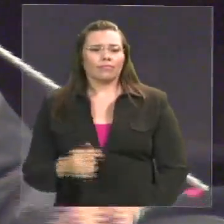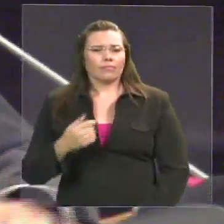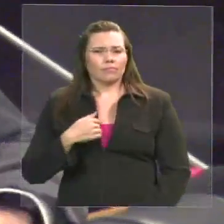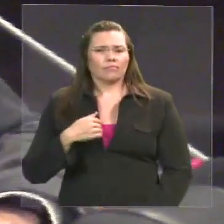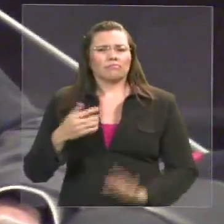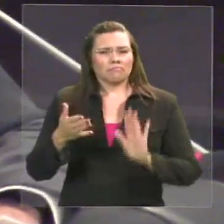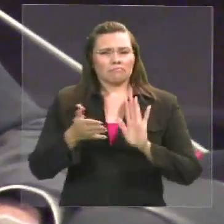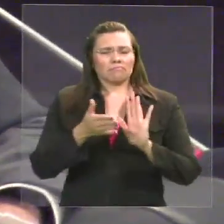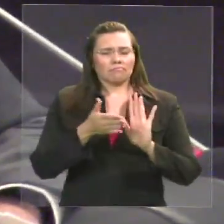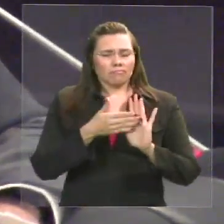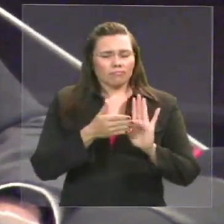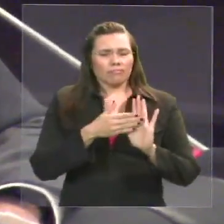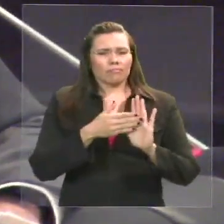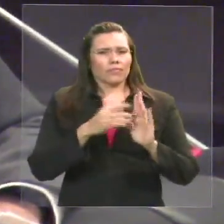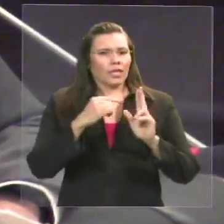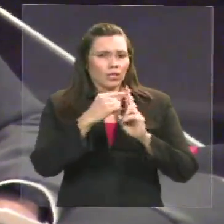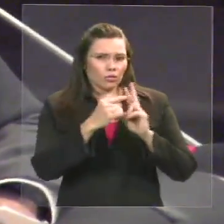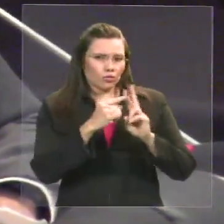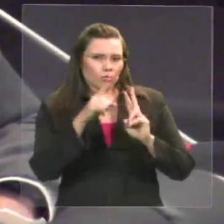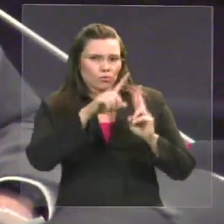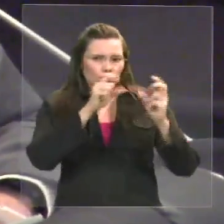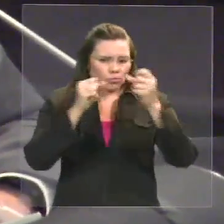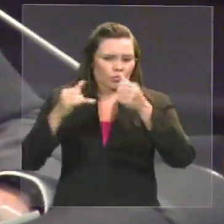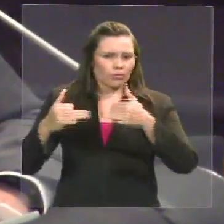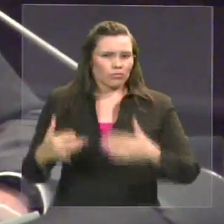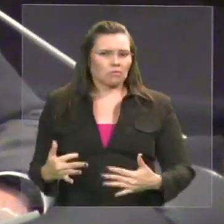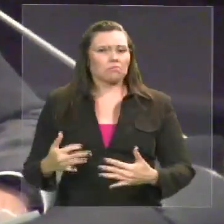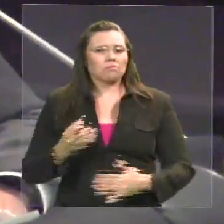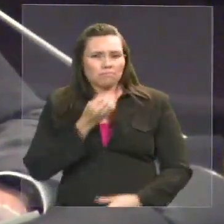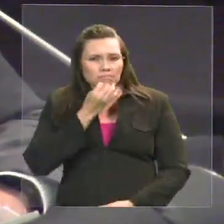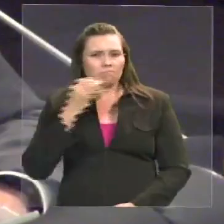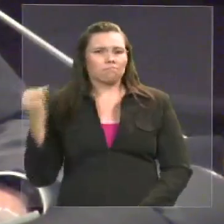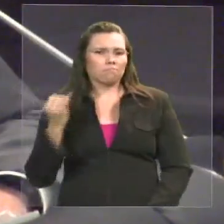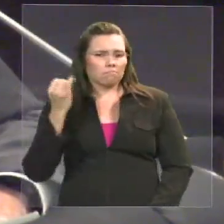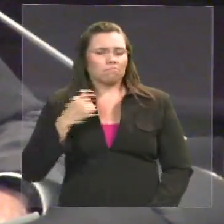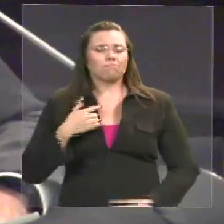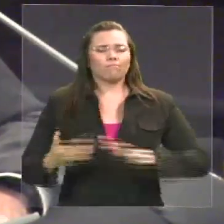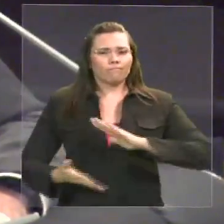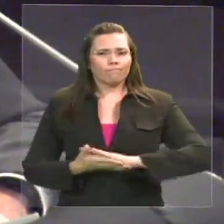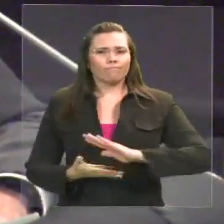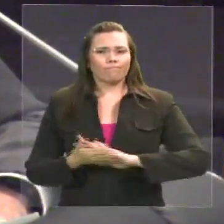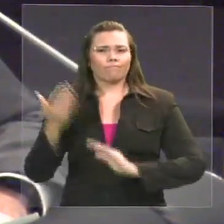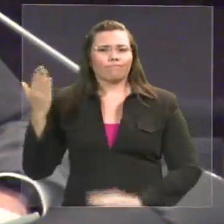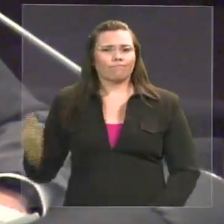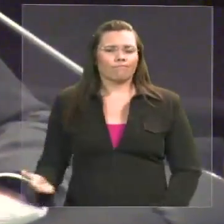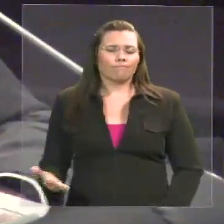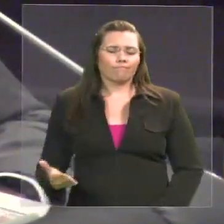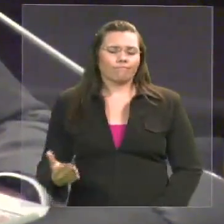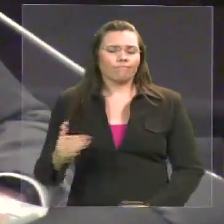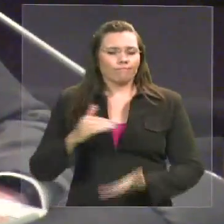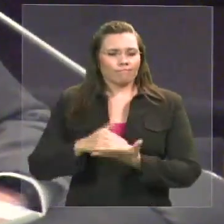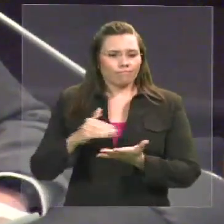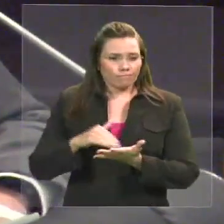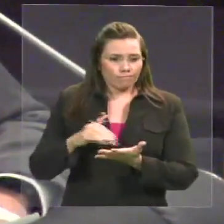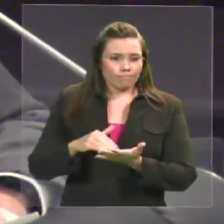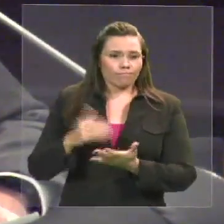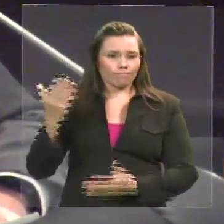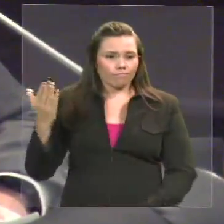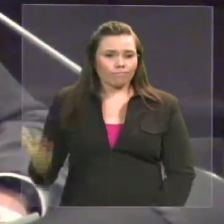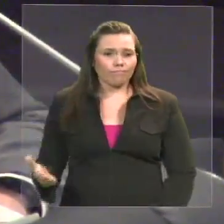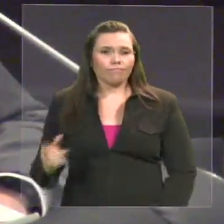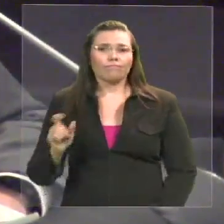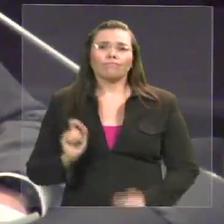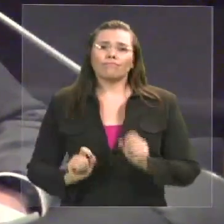Maranhão, mas o Brasil todo, e colocar e parabenizar principalmente o secretário Marcelos, que sei que é o grande entusiasta